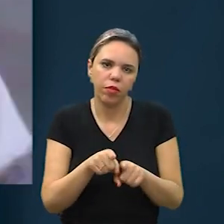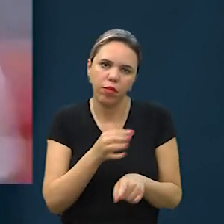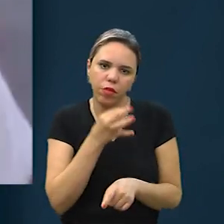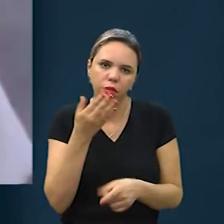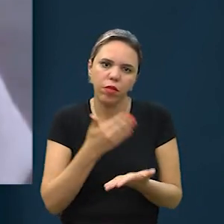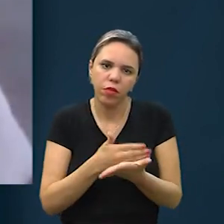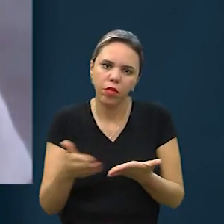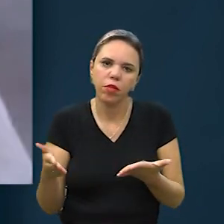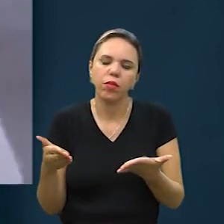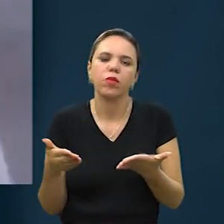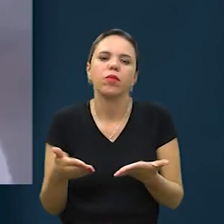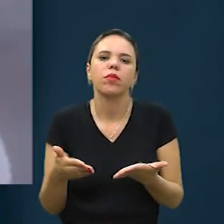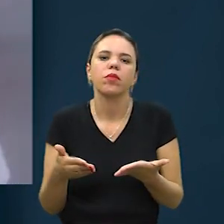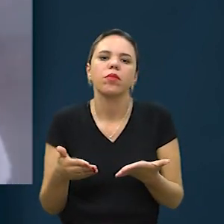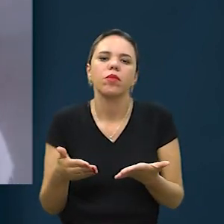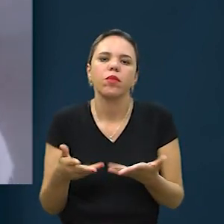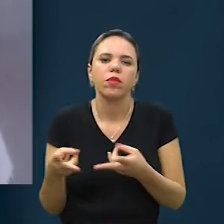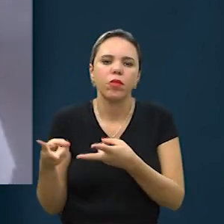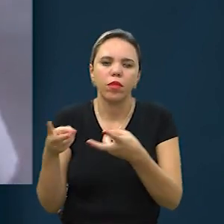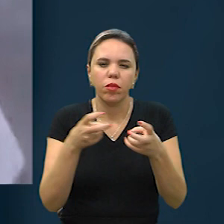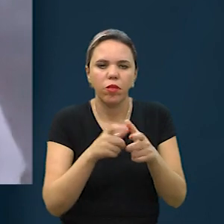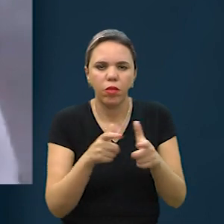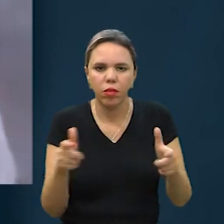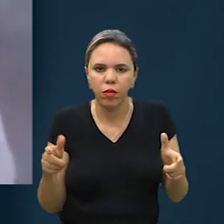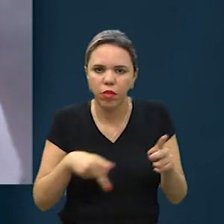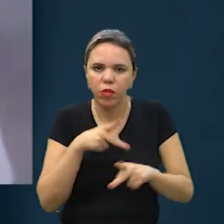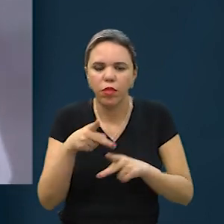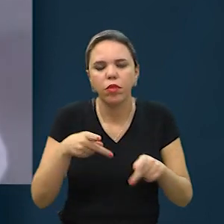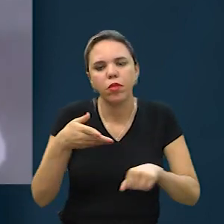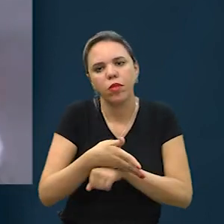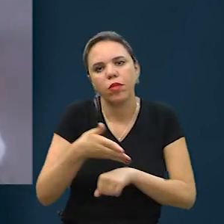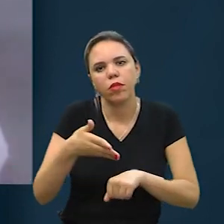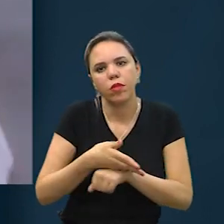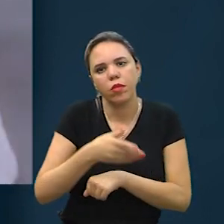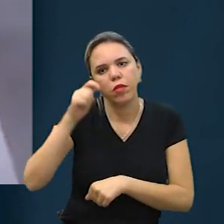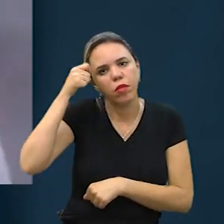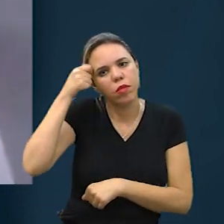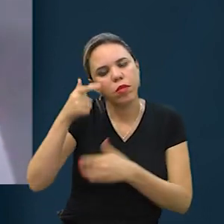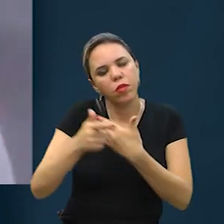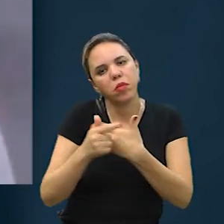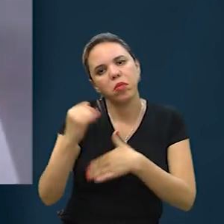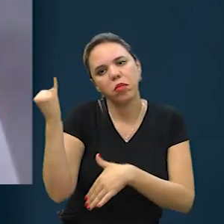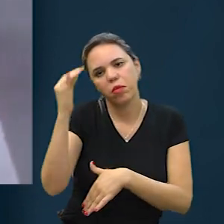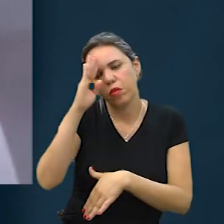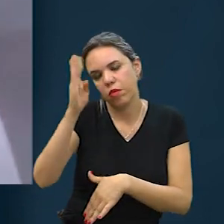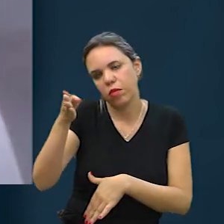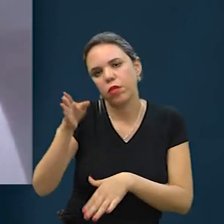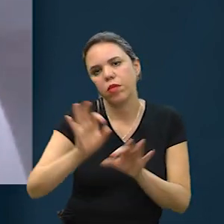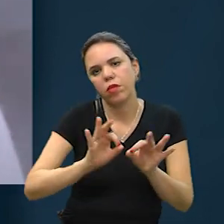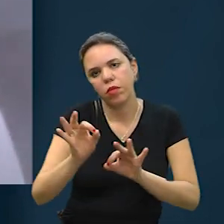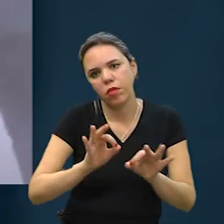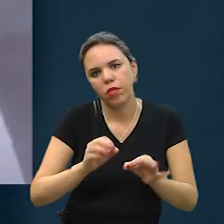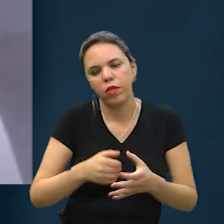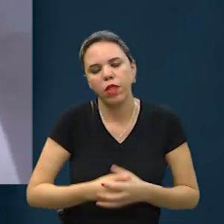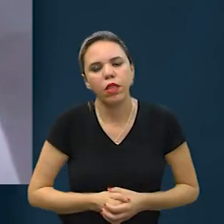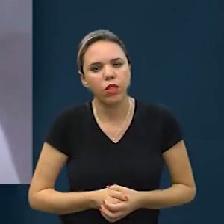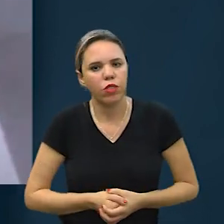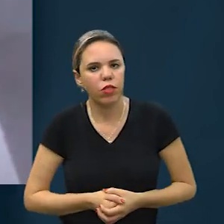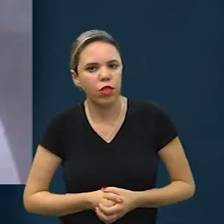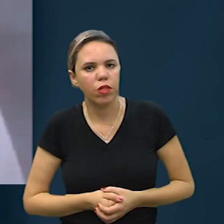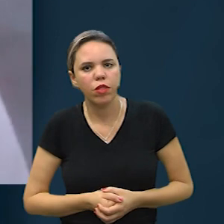também começa a se observar, né, entre participantes com papéis já preponderantes,